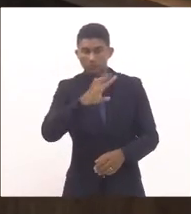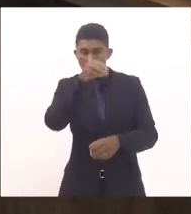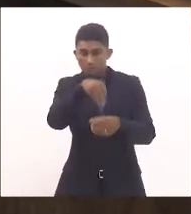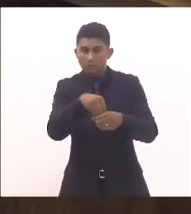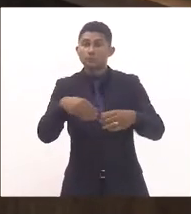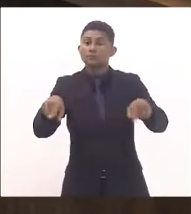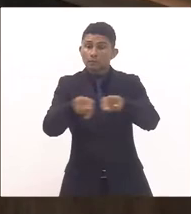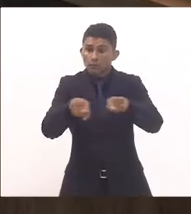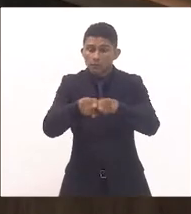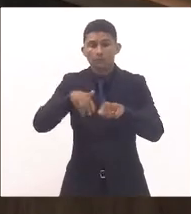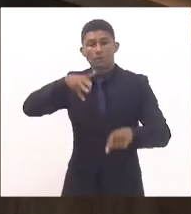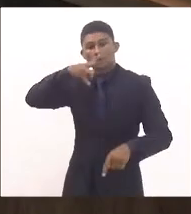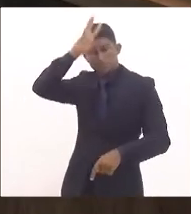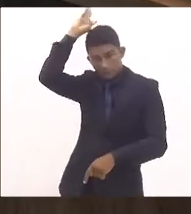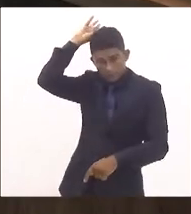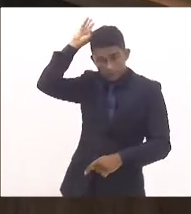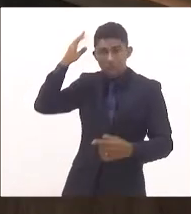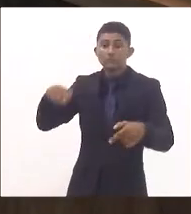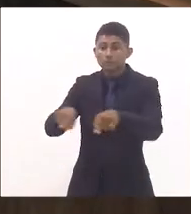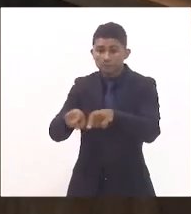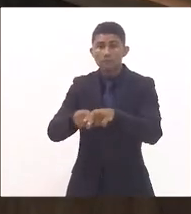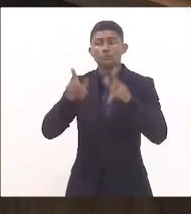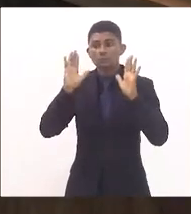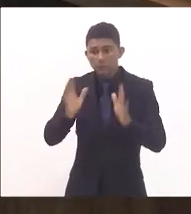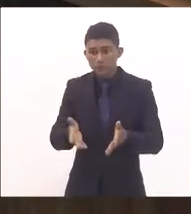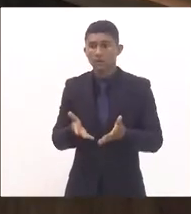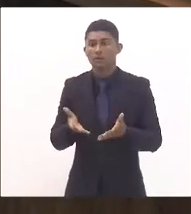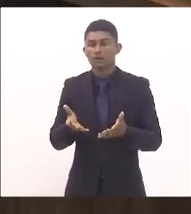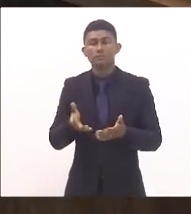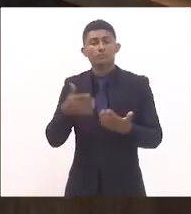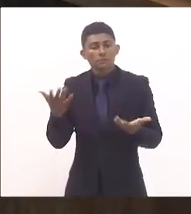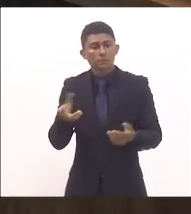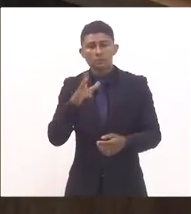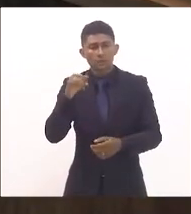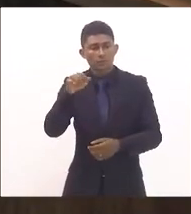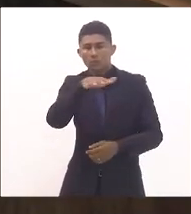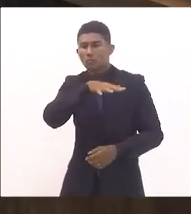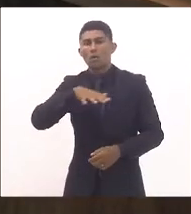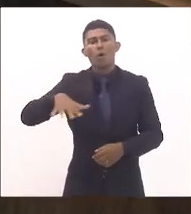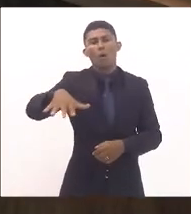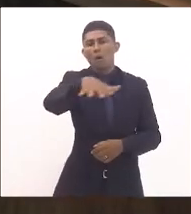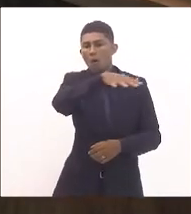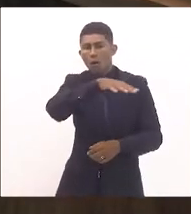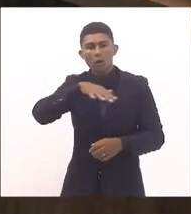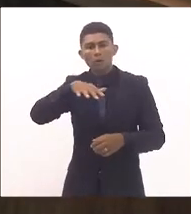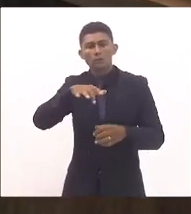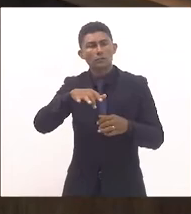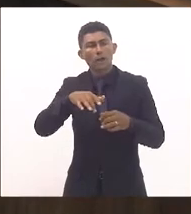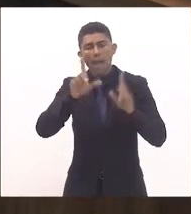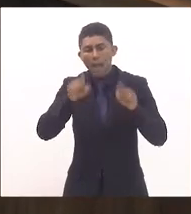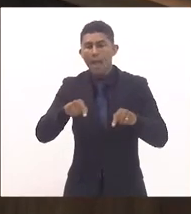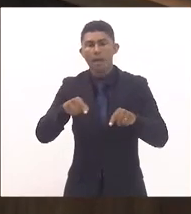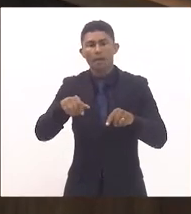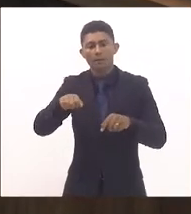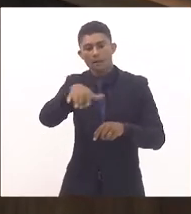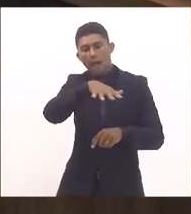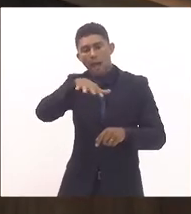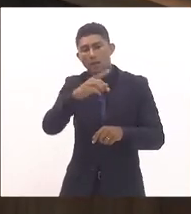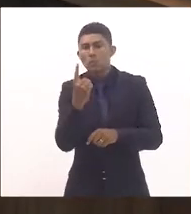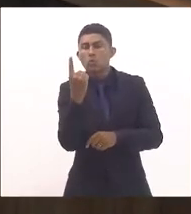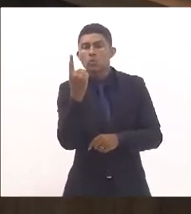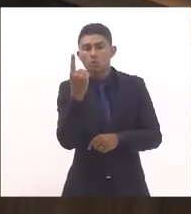bombeiros militares também. Portanto, se todos fazem parte da mesma área, se todos fazem parte